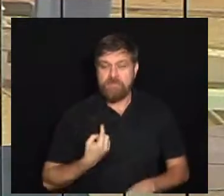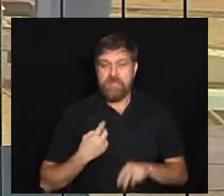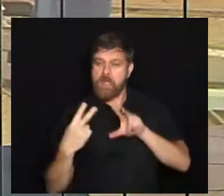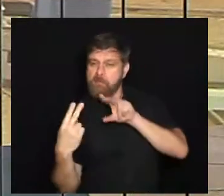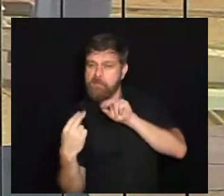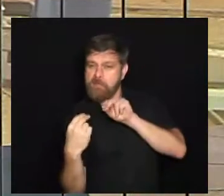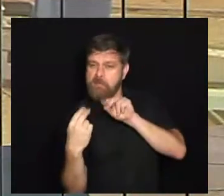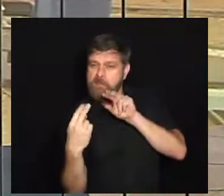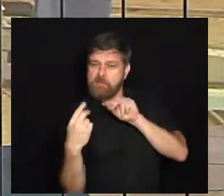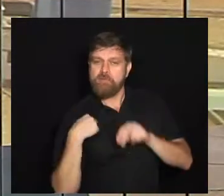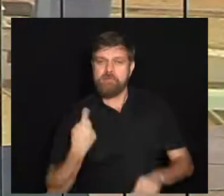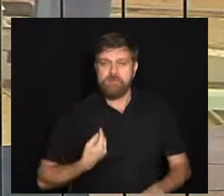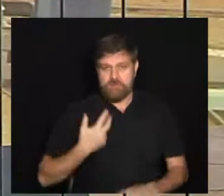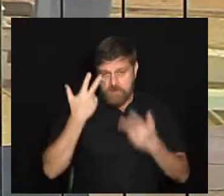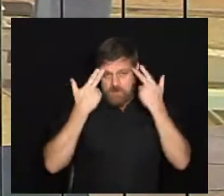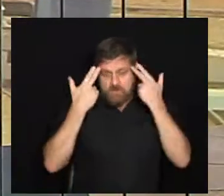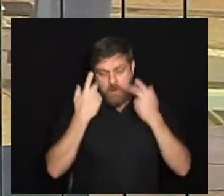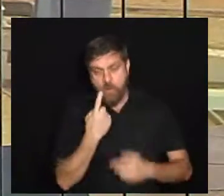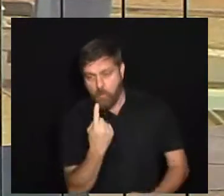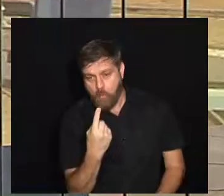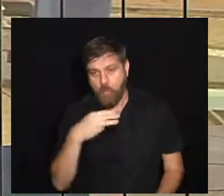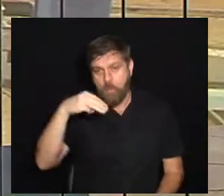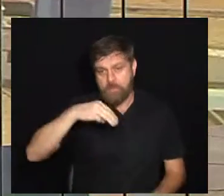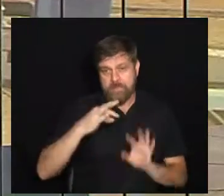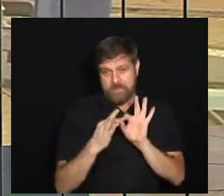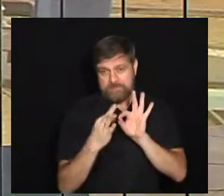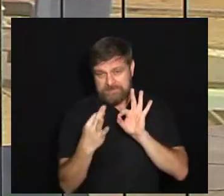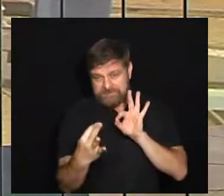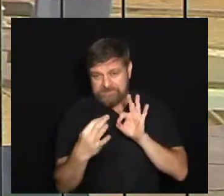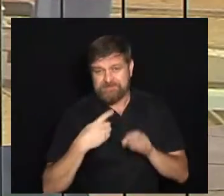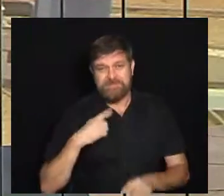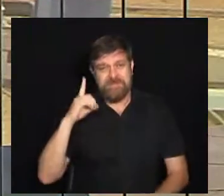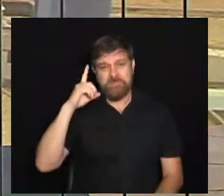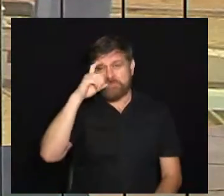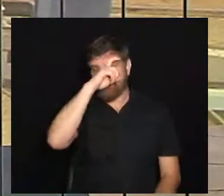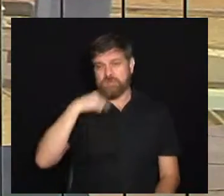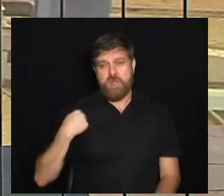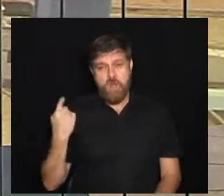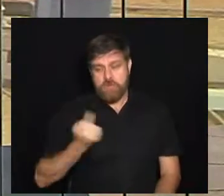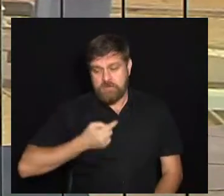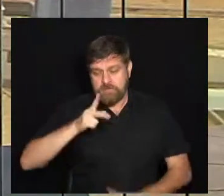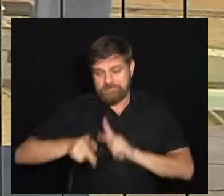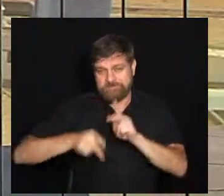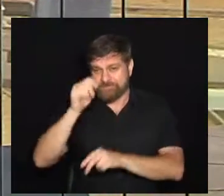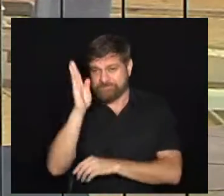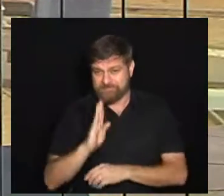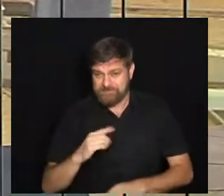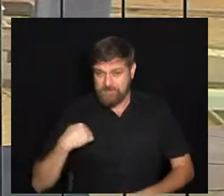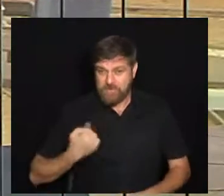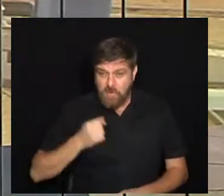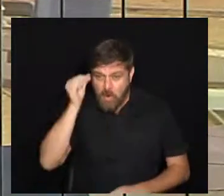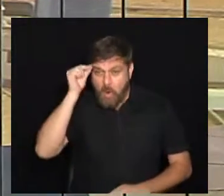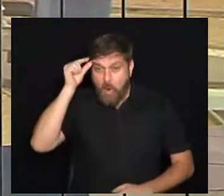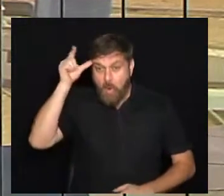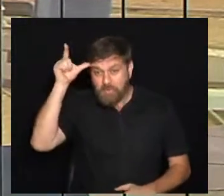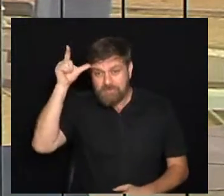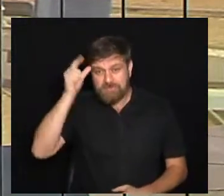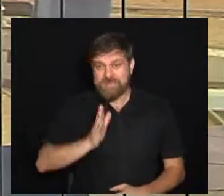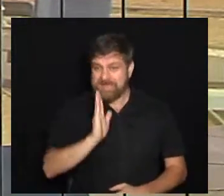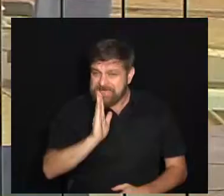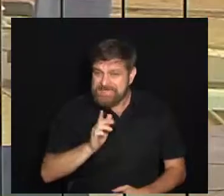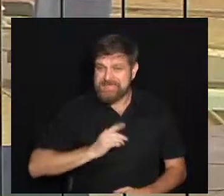conversa normal é o ideal é uma distância de um metro e isso é uma de uma dificuldade muito grande para nós a gente sabe que a nossa cultura é uma cultura